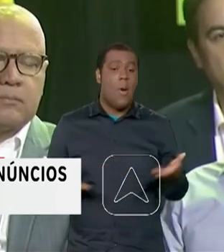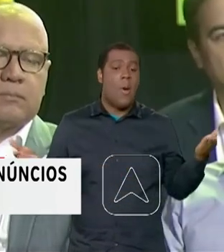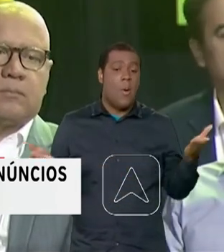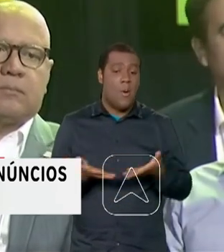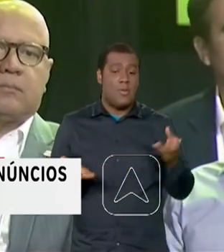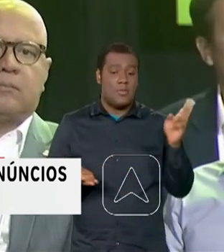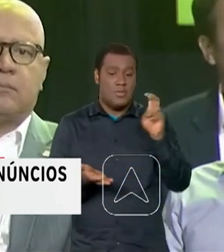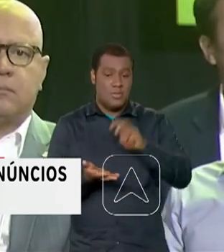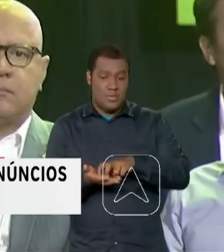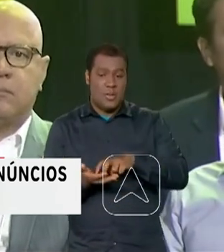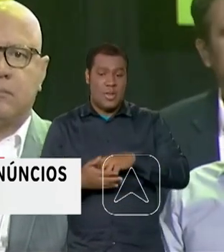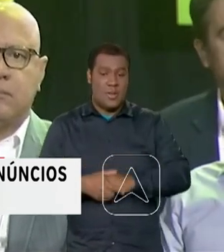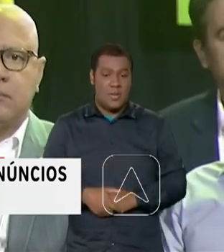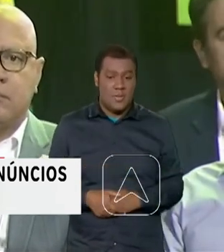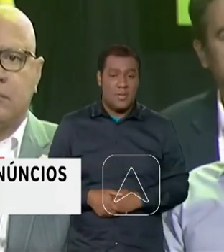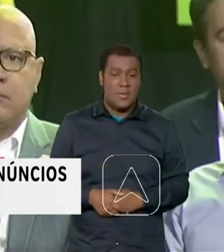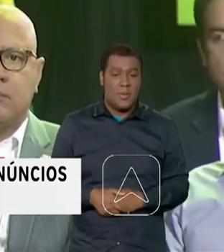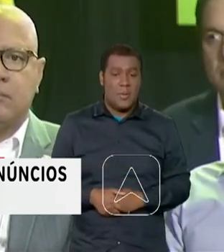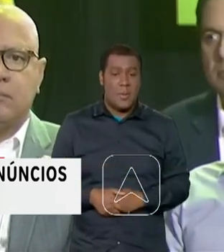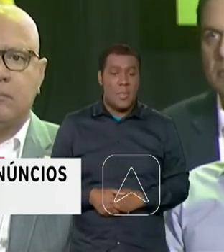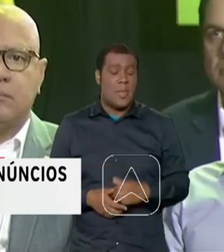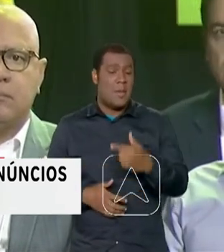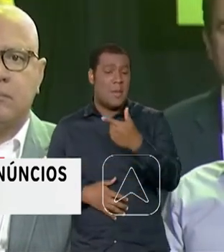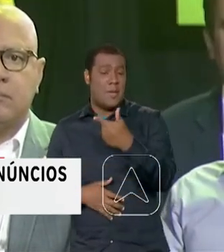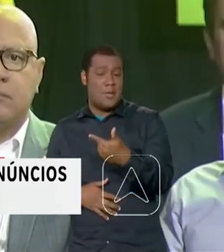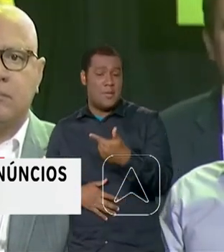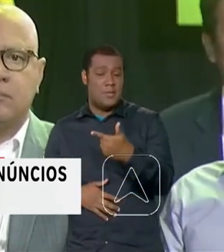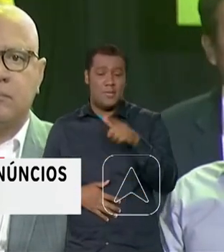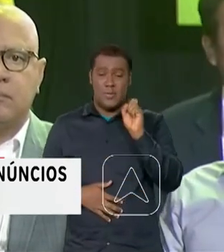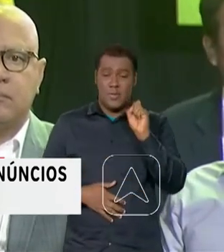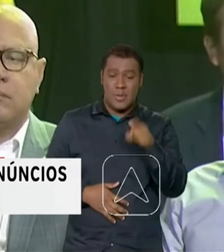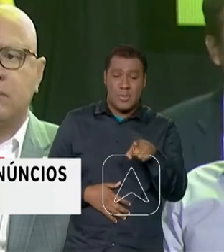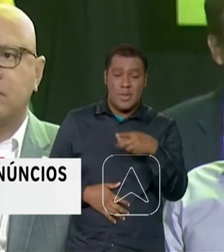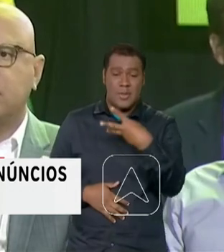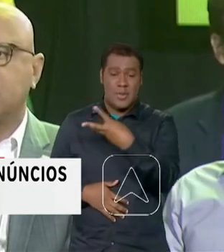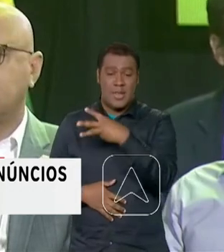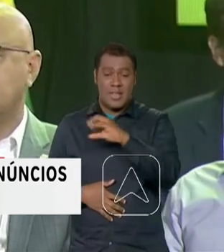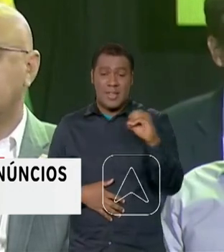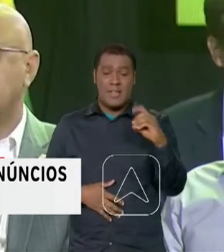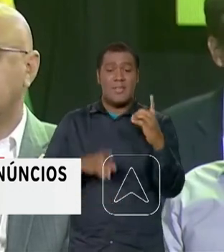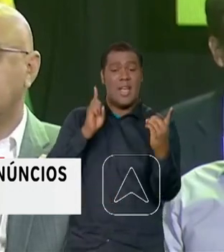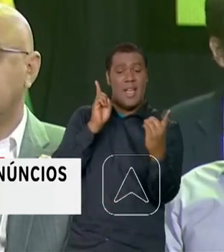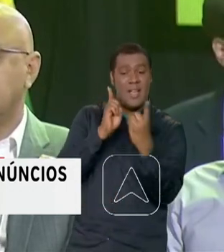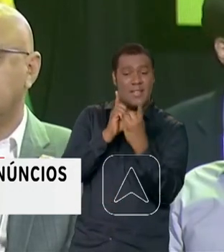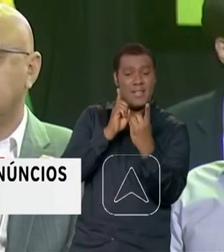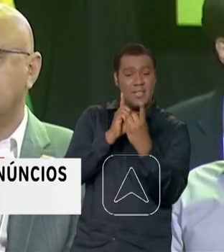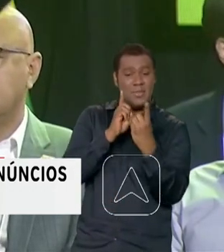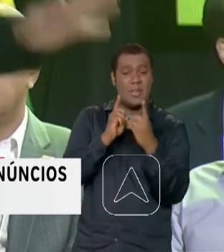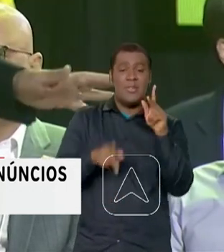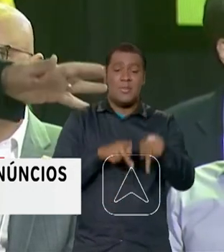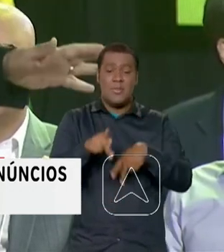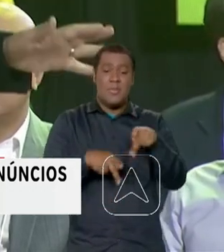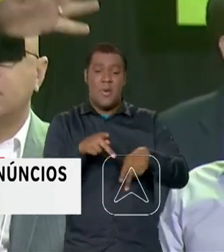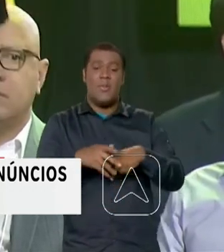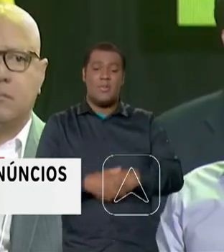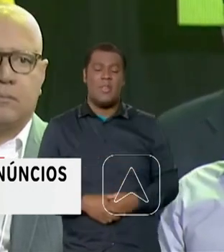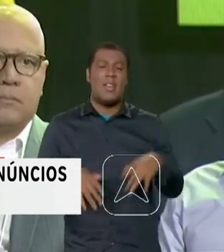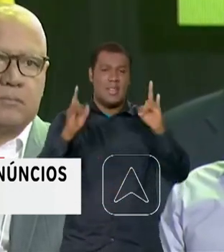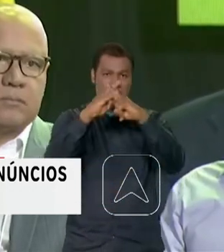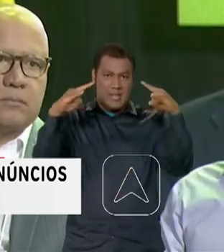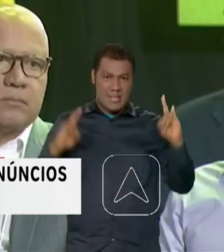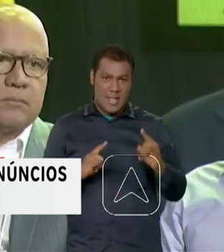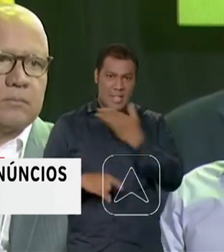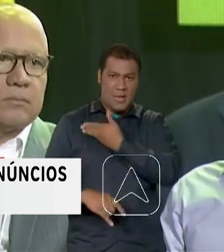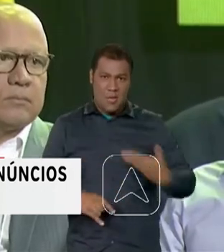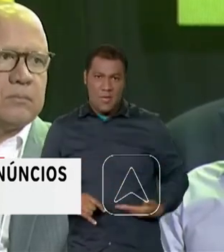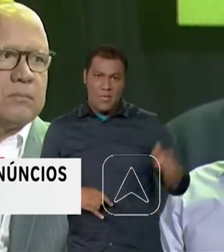manhã já foram mais de 2300 atendimentos feitos pelos standes do governo federal